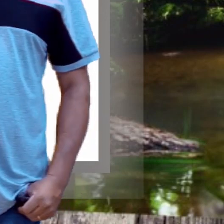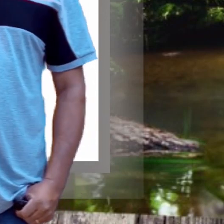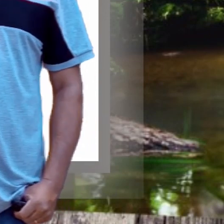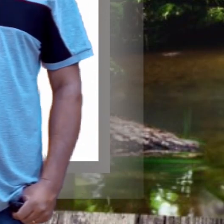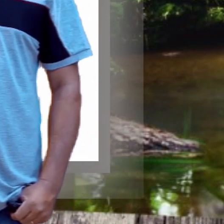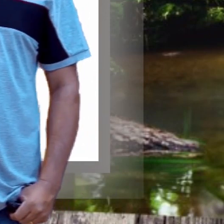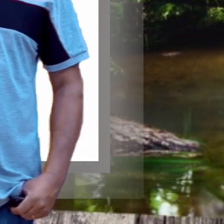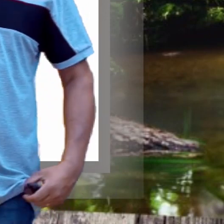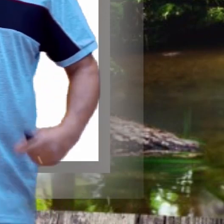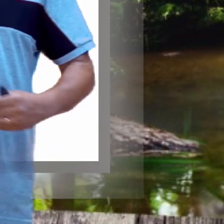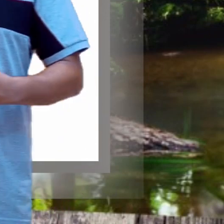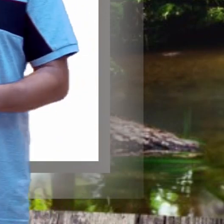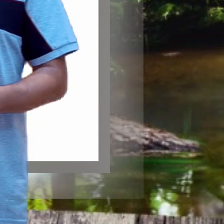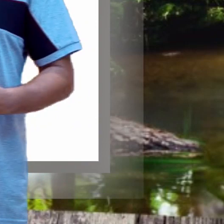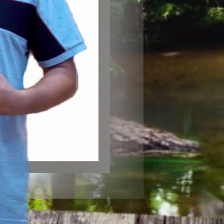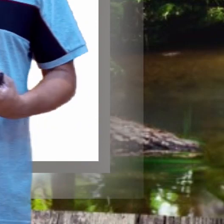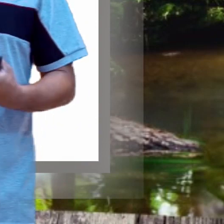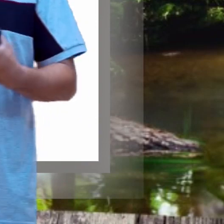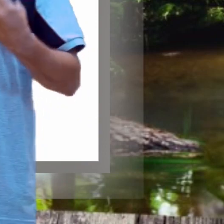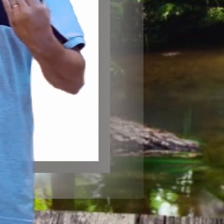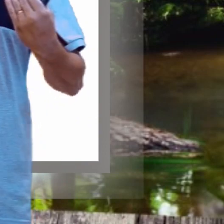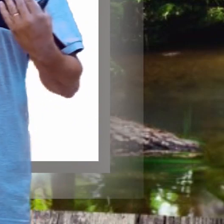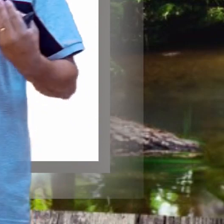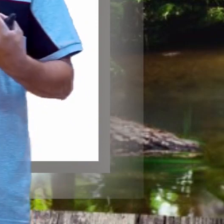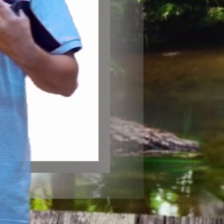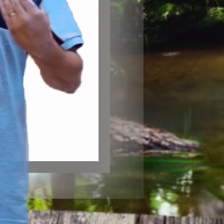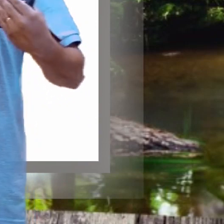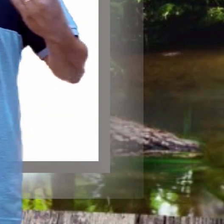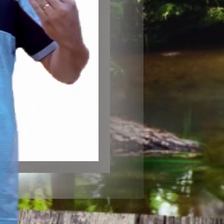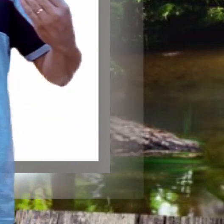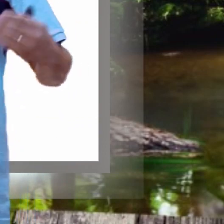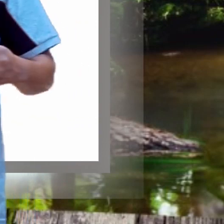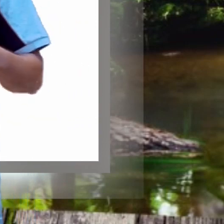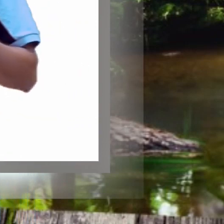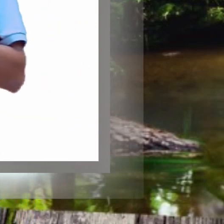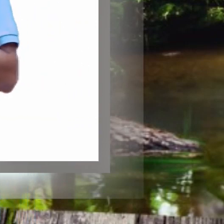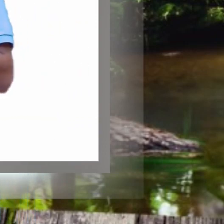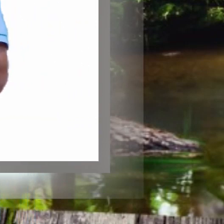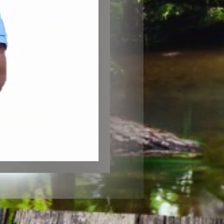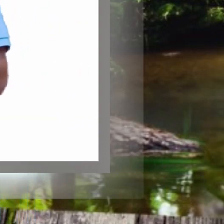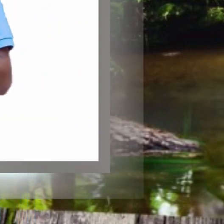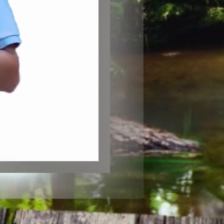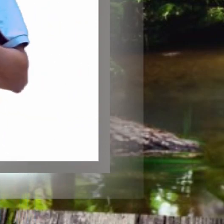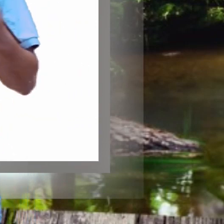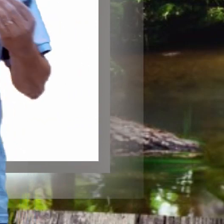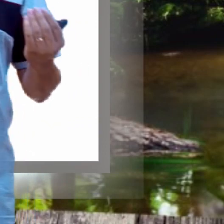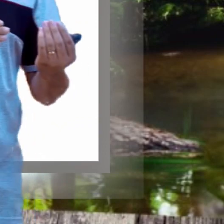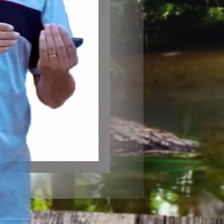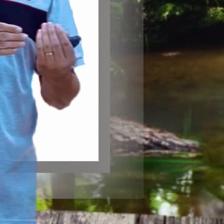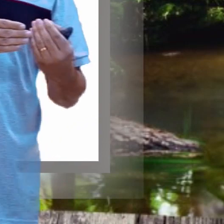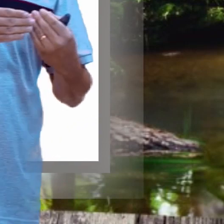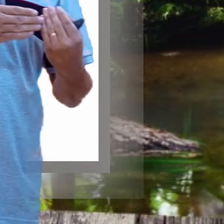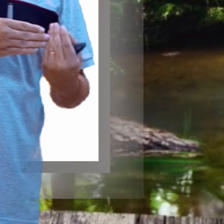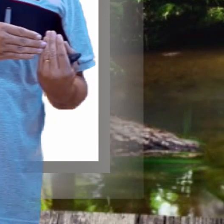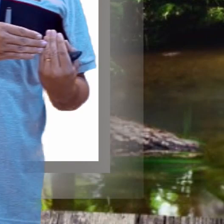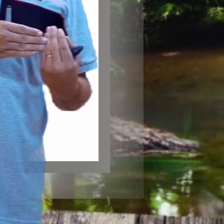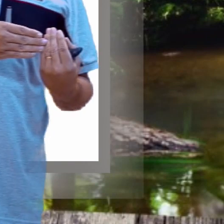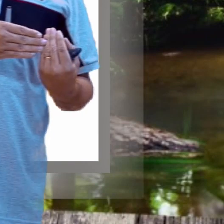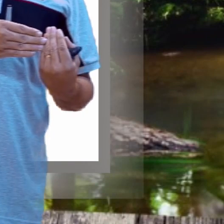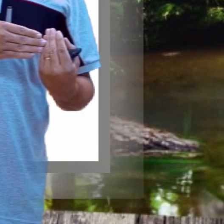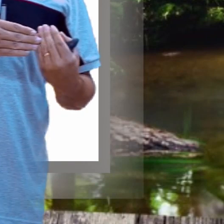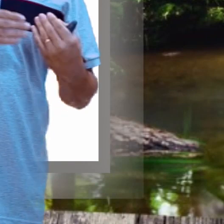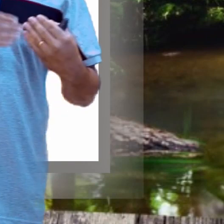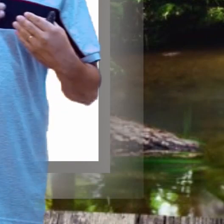formado por vários tijolos. Aí no caso da biologia, um tecido é como se fosse um muro e os tijolos é como se fossem as